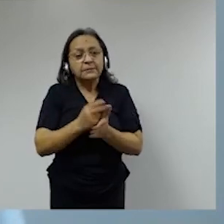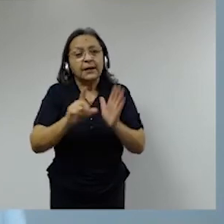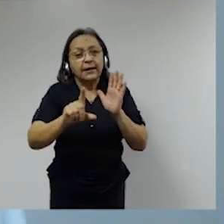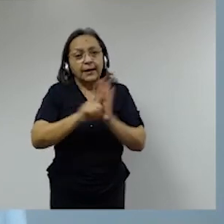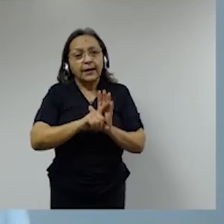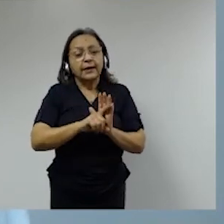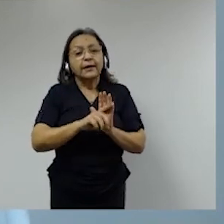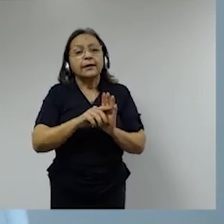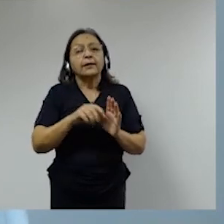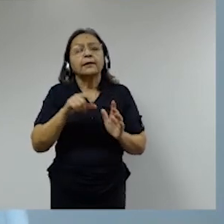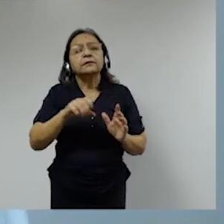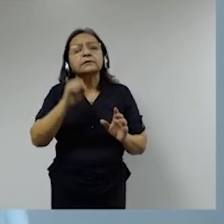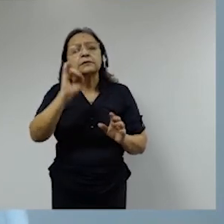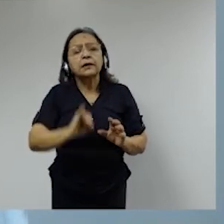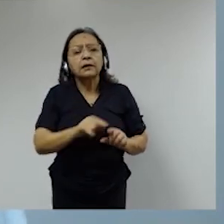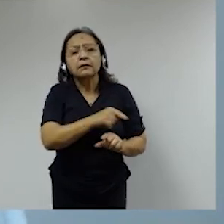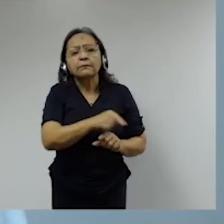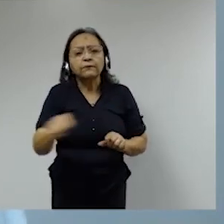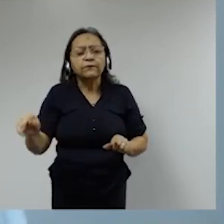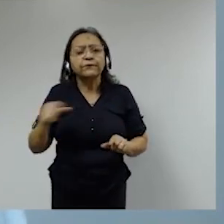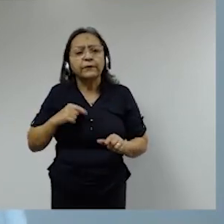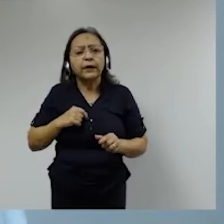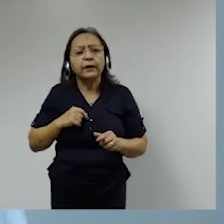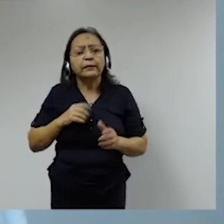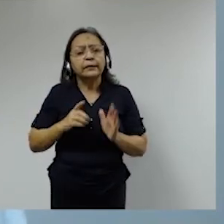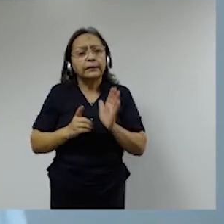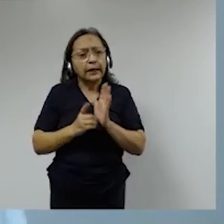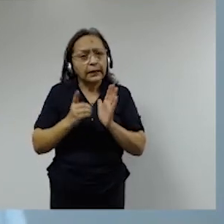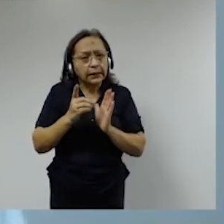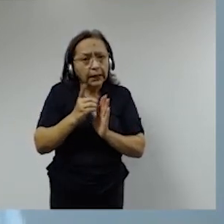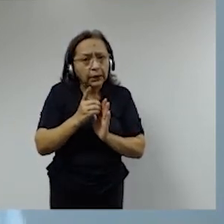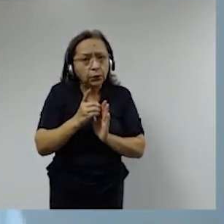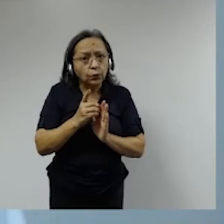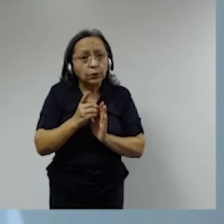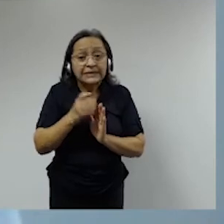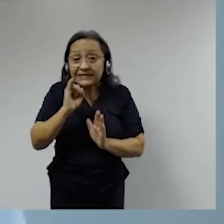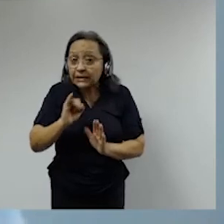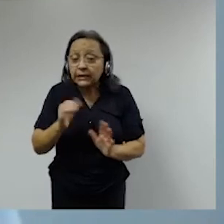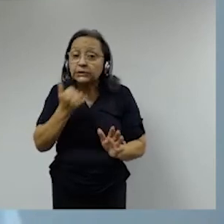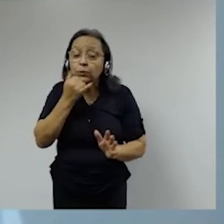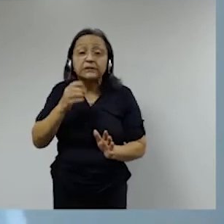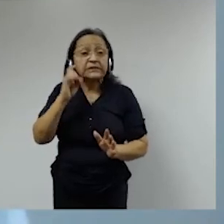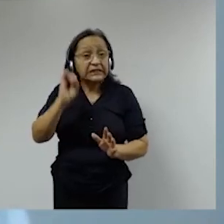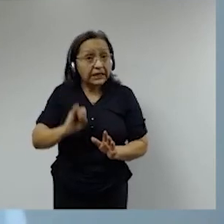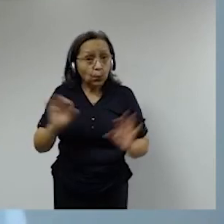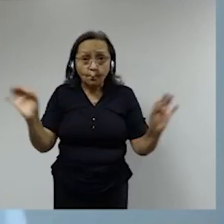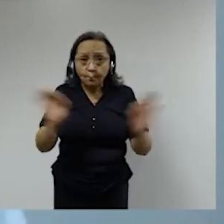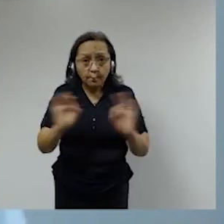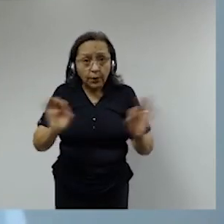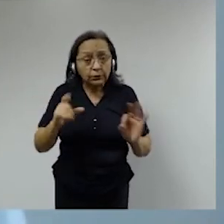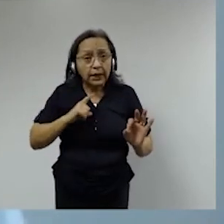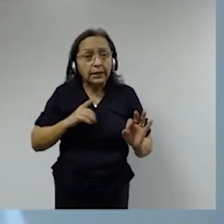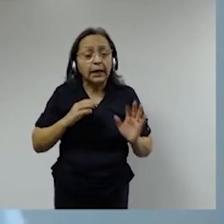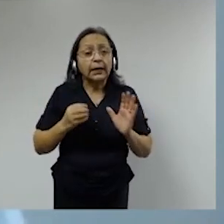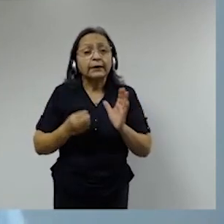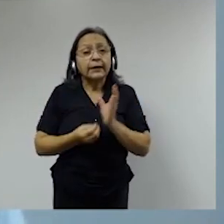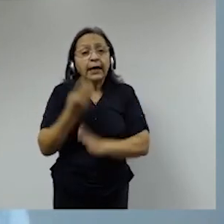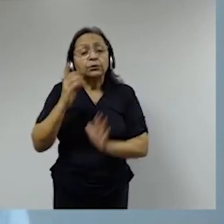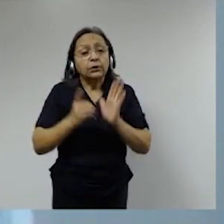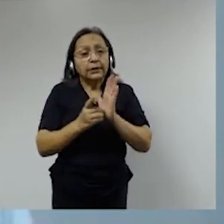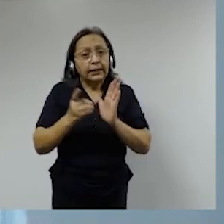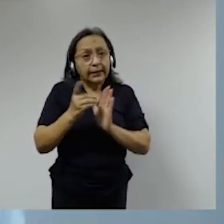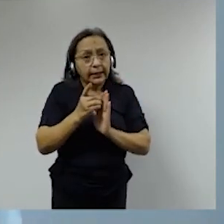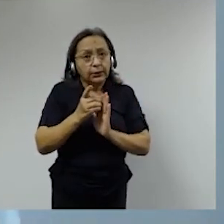constitucional que, ainda que venha a ser editado decreto legislativo, que ainda que não venha, melhor dizendo, a ser editado